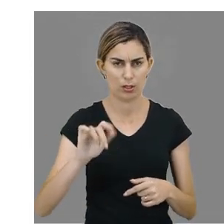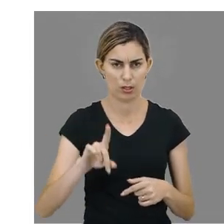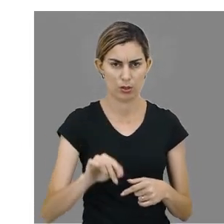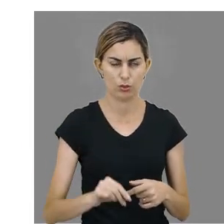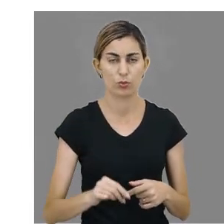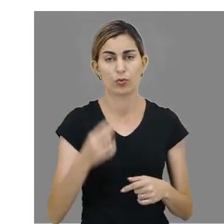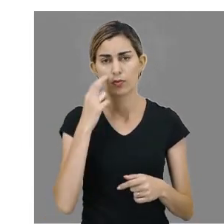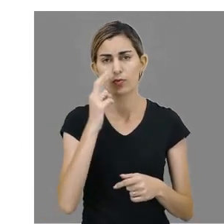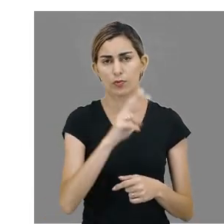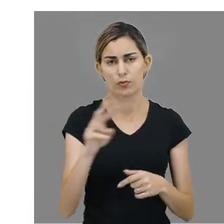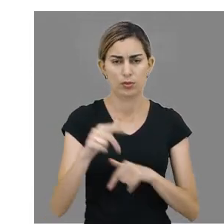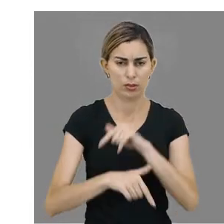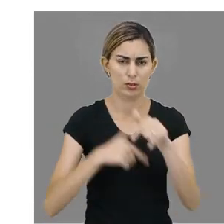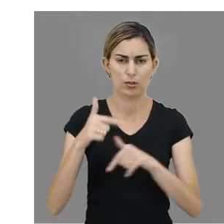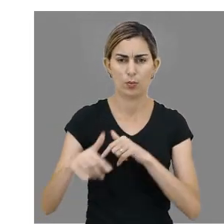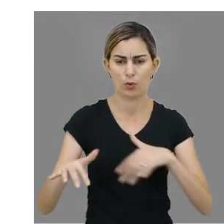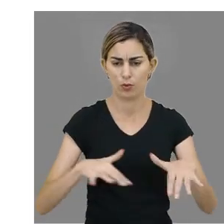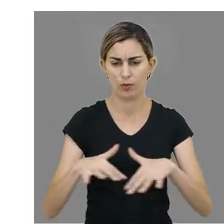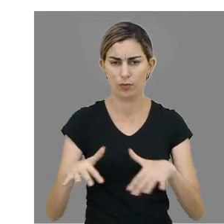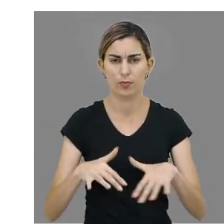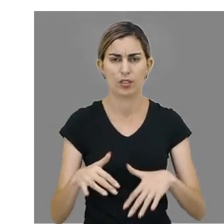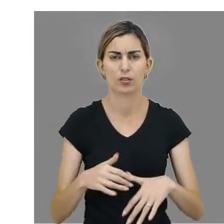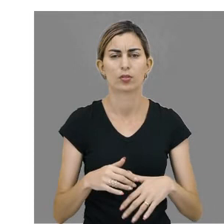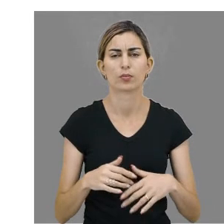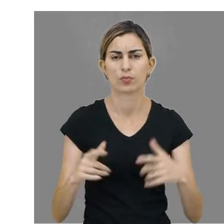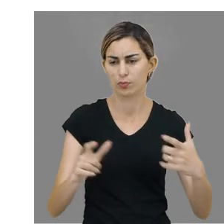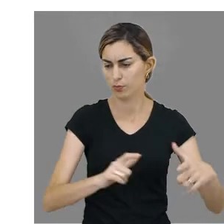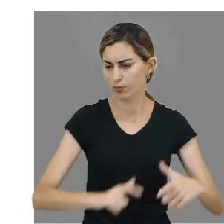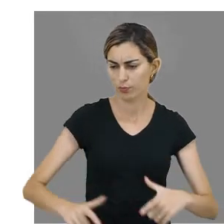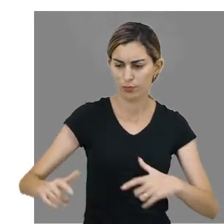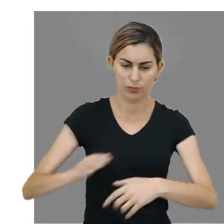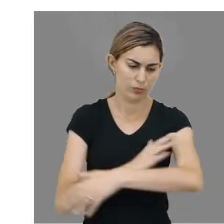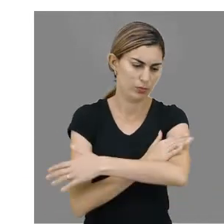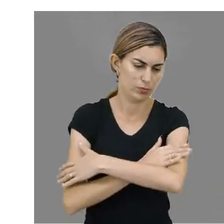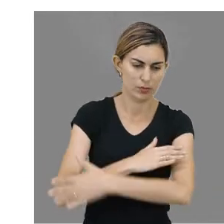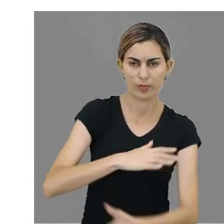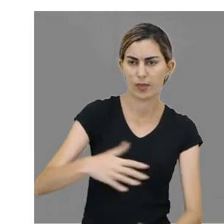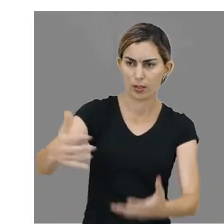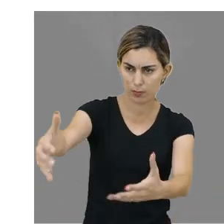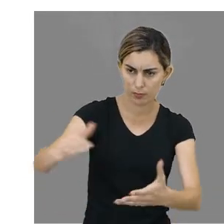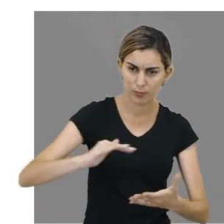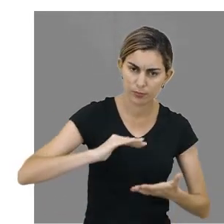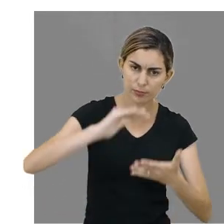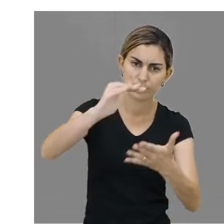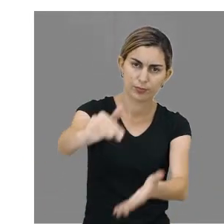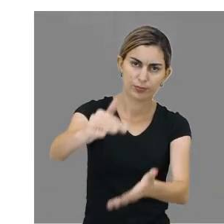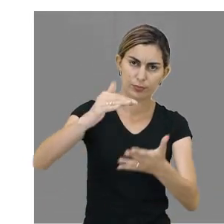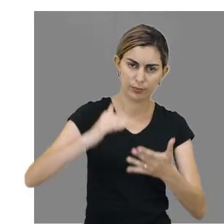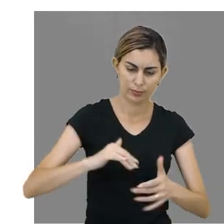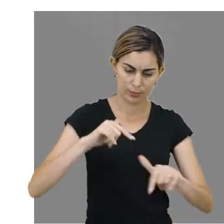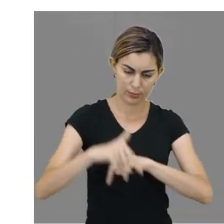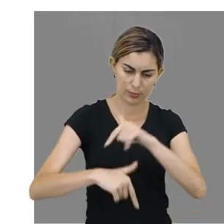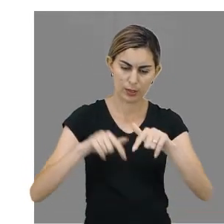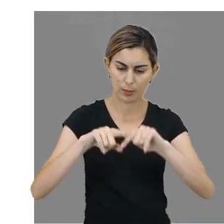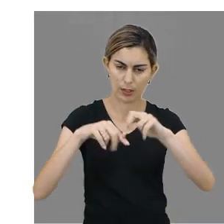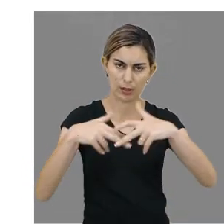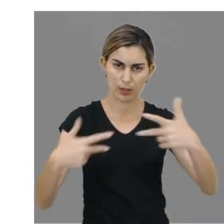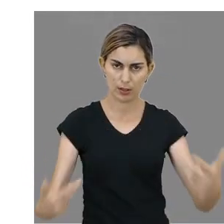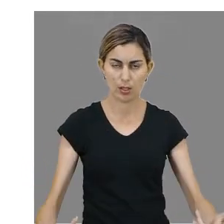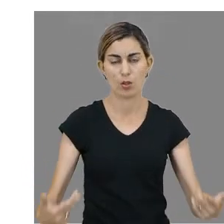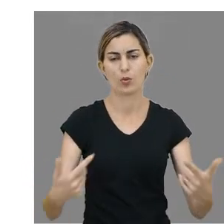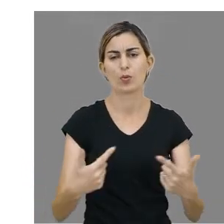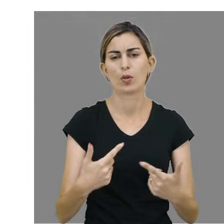o corpo, visto que o trabalhador movimenta os braços para a colocação do material e retirada, né, a nossa taxa